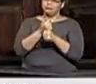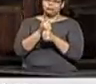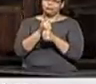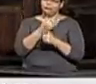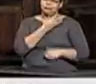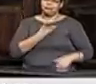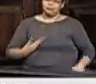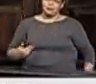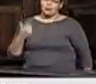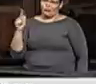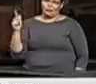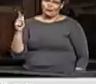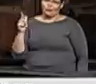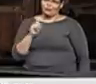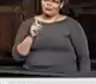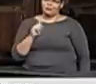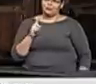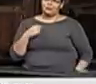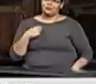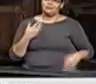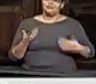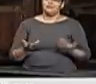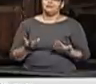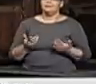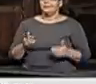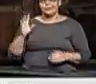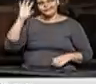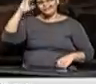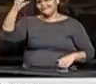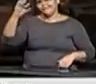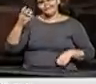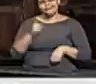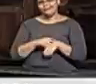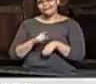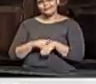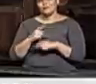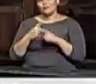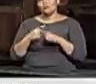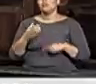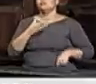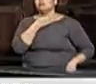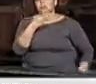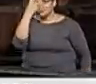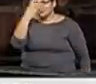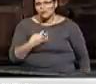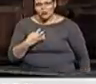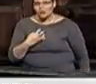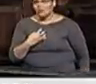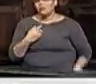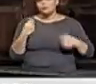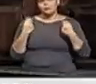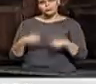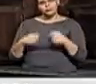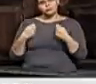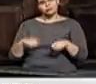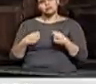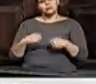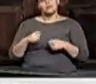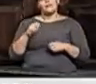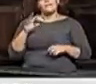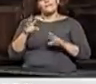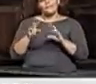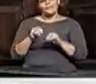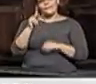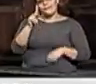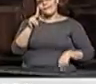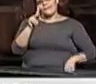Se entrasse o outro, não resolveria nada imediatamente. Porque a crise é séria. Alguém tem que mexer na Previdência, a verdade